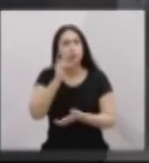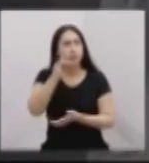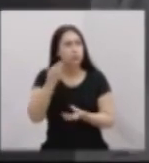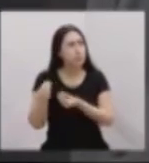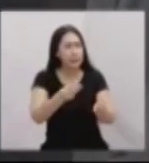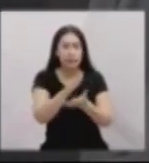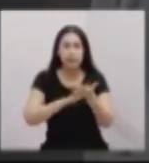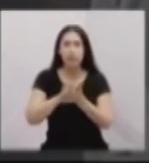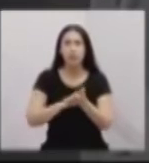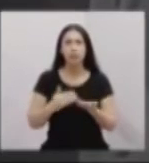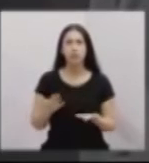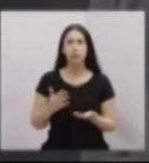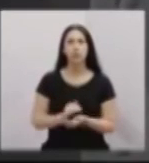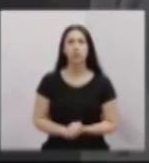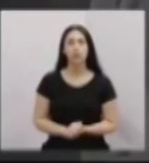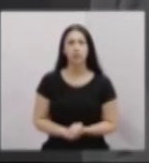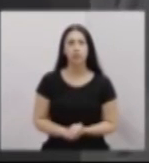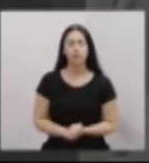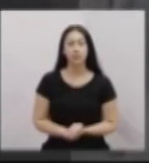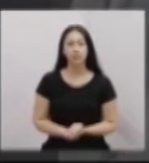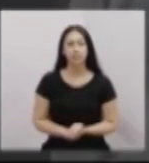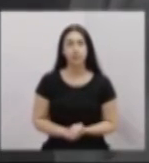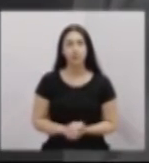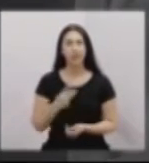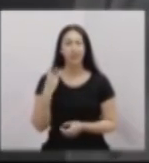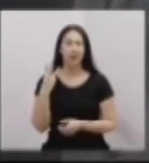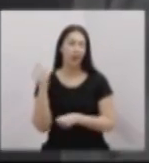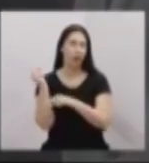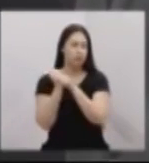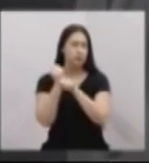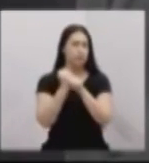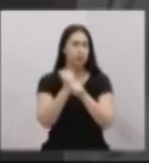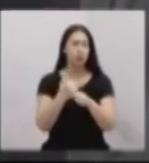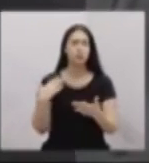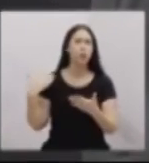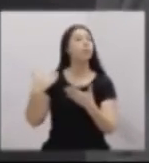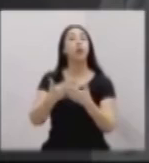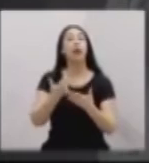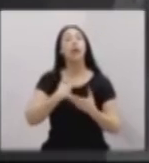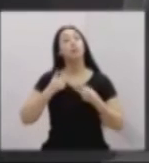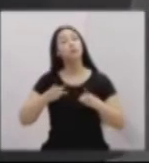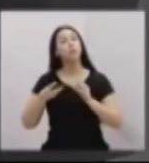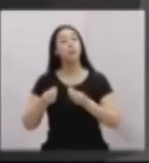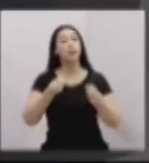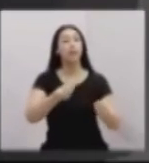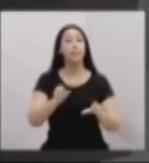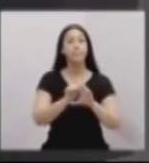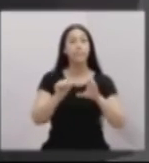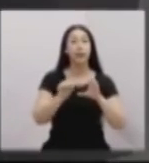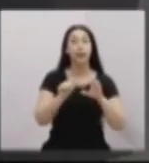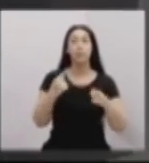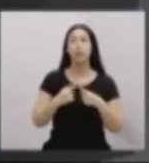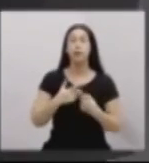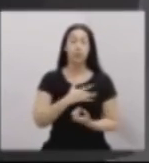A minha totalidade das minhas emendas impositivas dos 3 últimos anos, quase todas eu mandei para a Santa Casa de Jacareí, porque saúde é uma